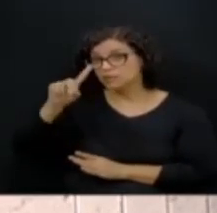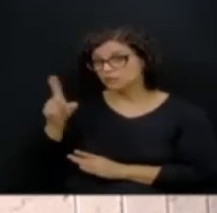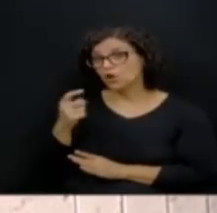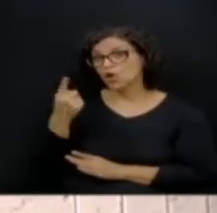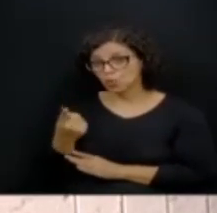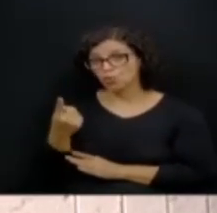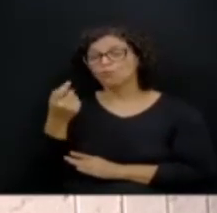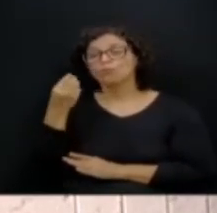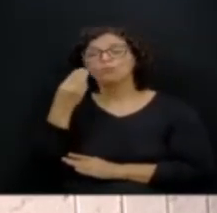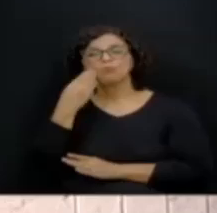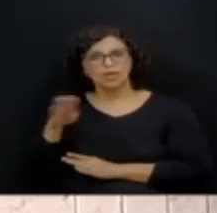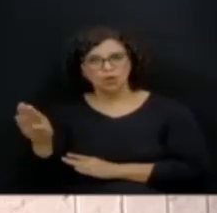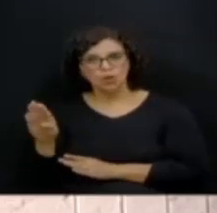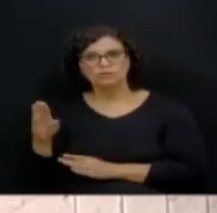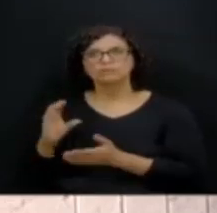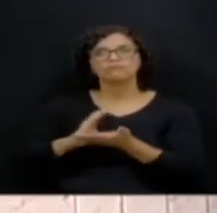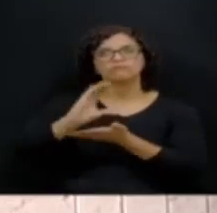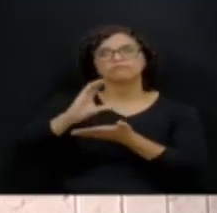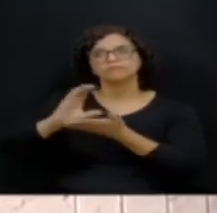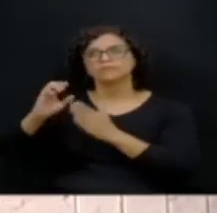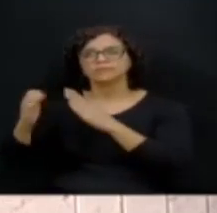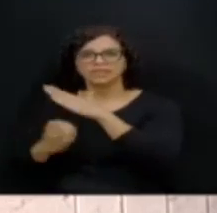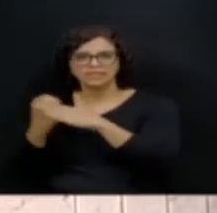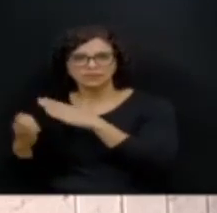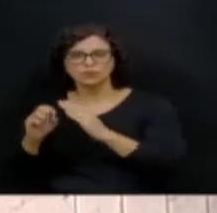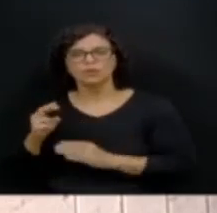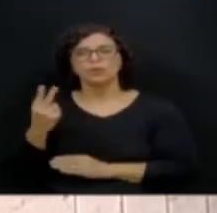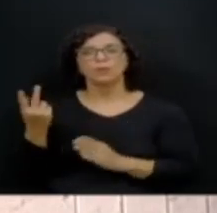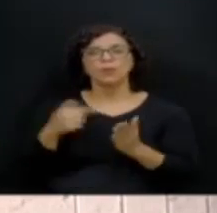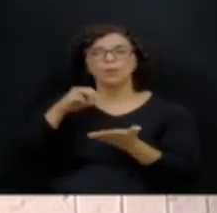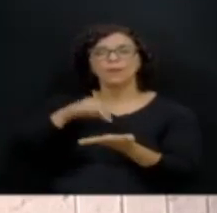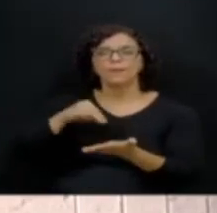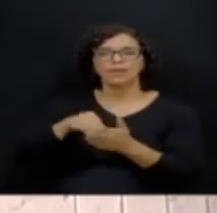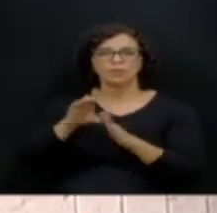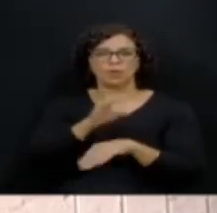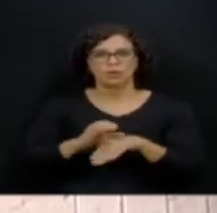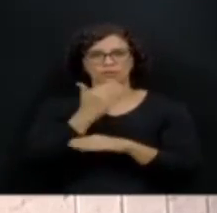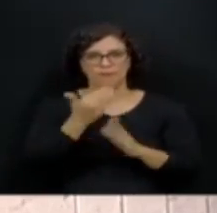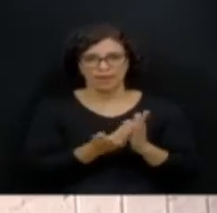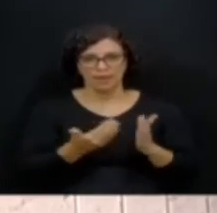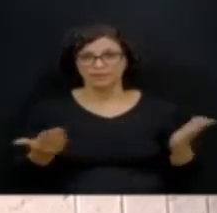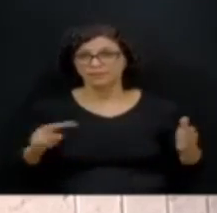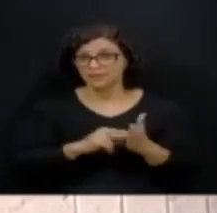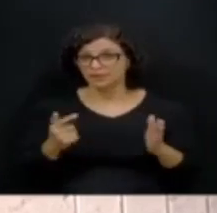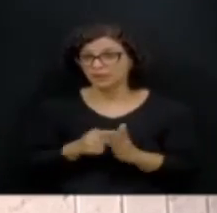equivale a 65%, no lugar de dividir o 1,2 bi, que é o mínimo constitucional. Ou